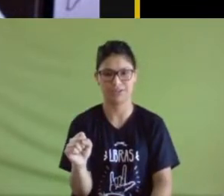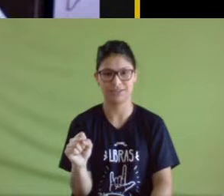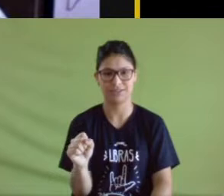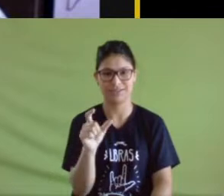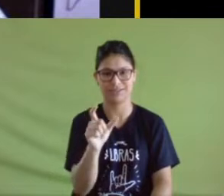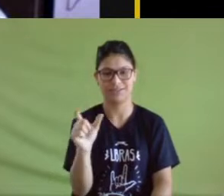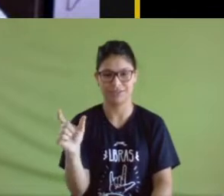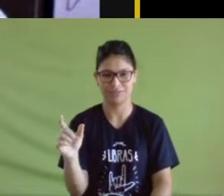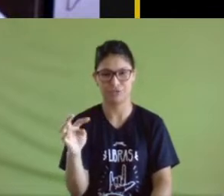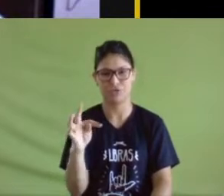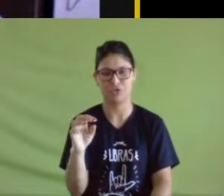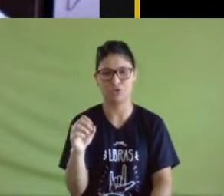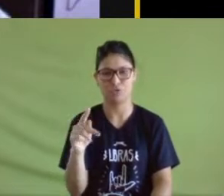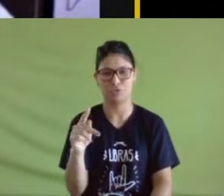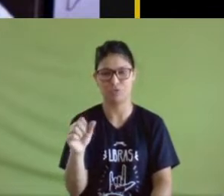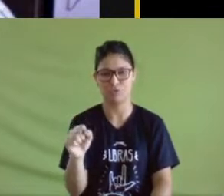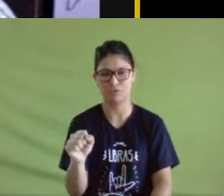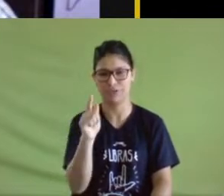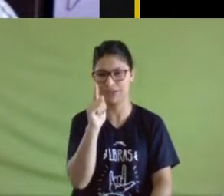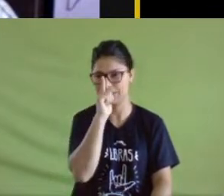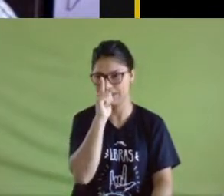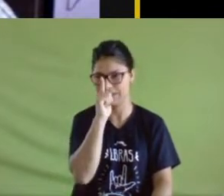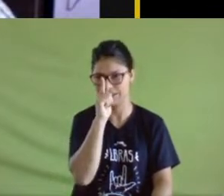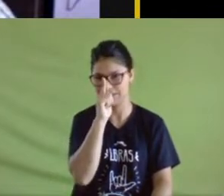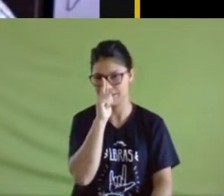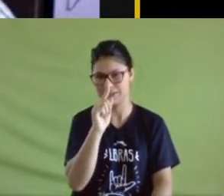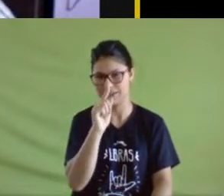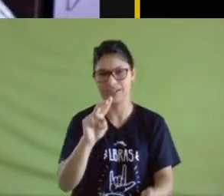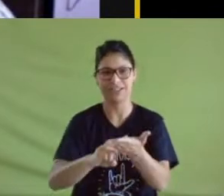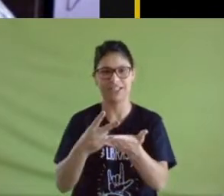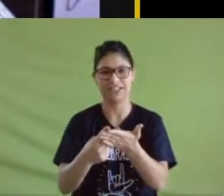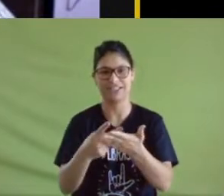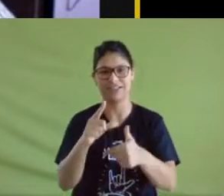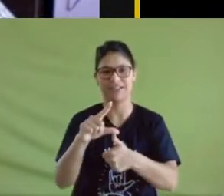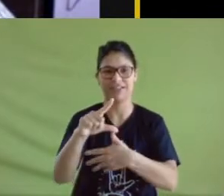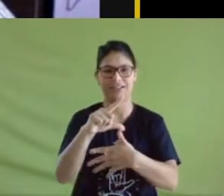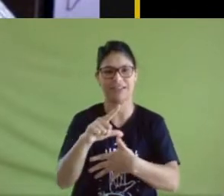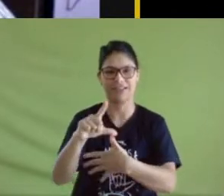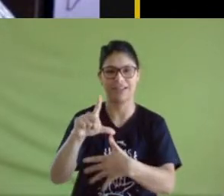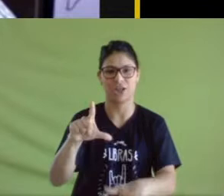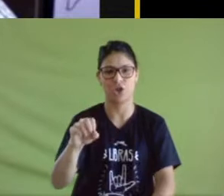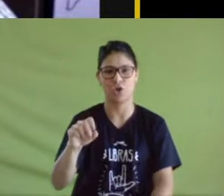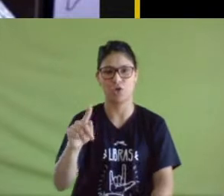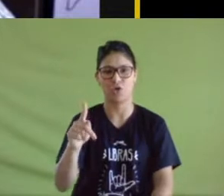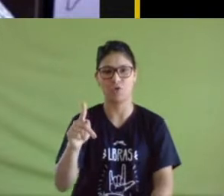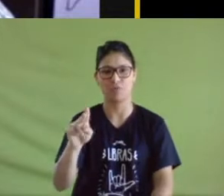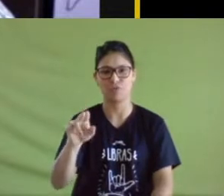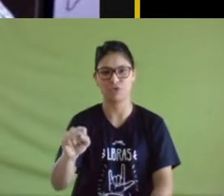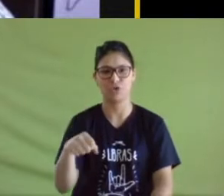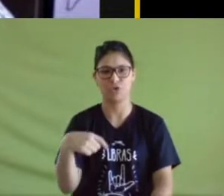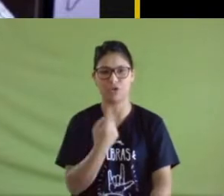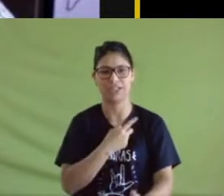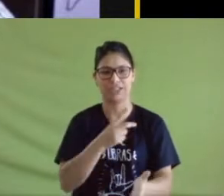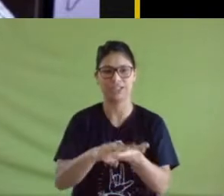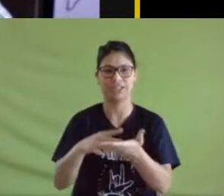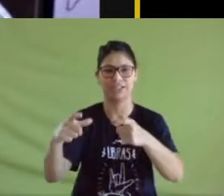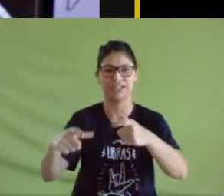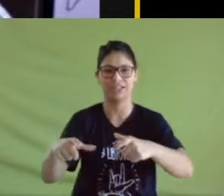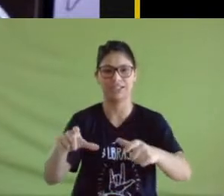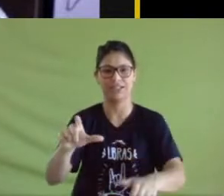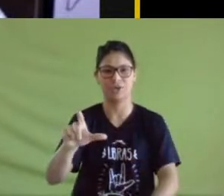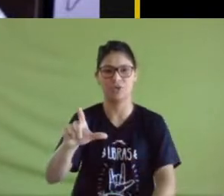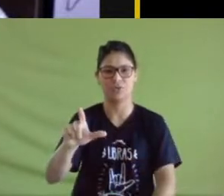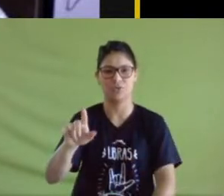termos, o grego topos e a tradução latina locus, e a nossa tradução lugar,